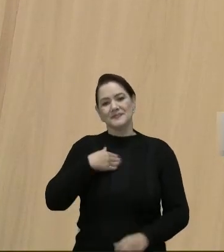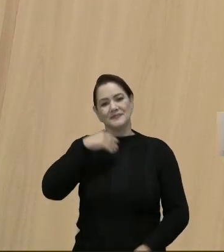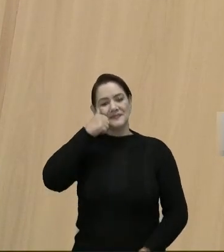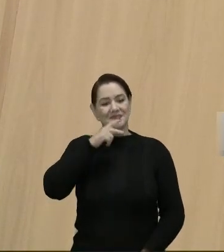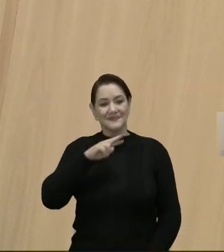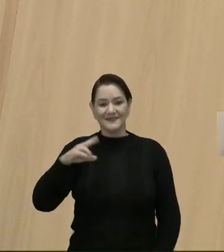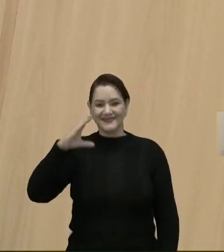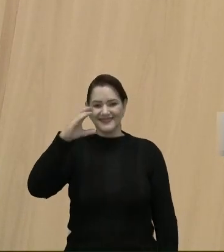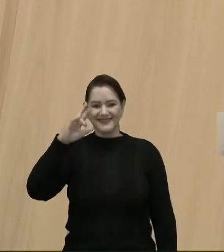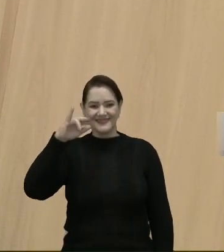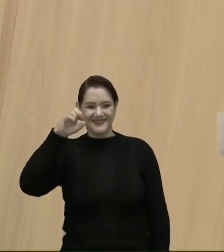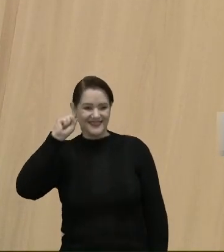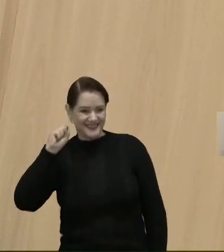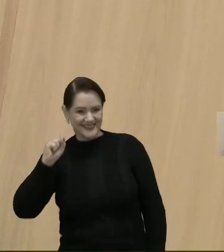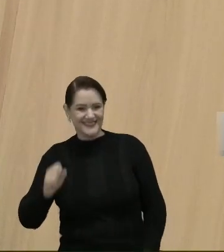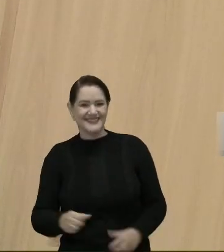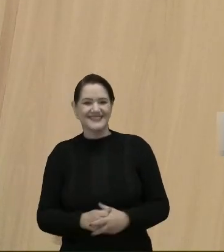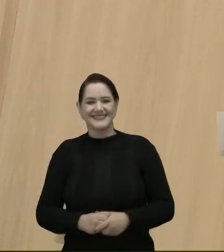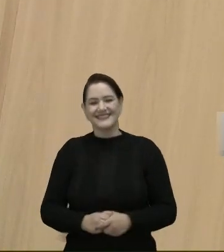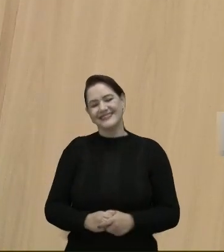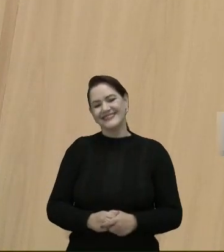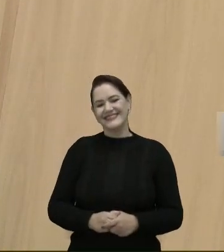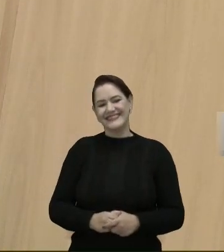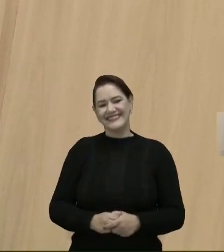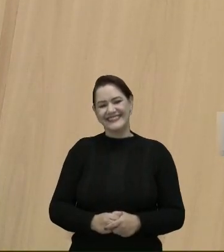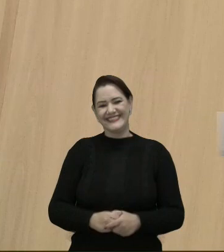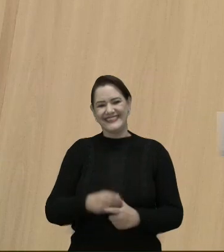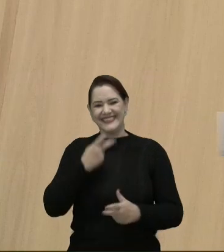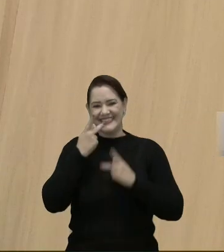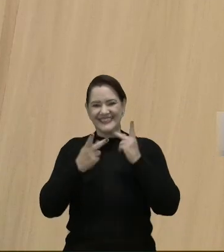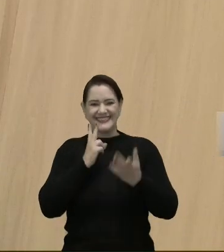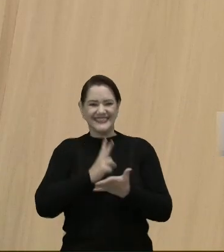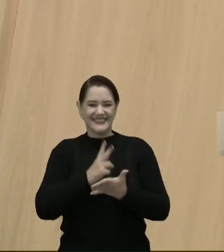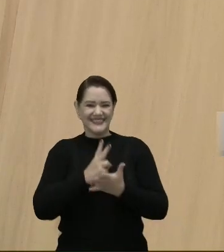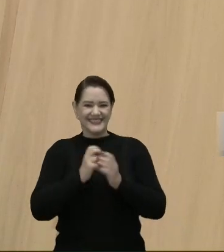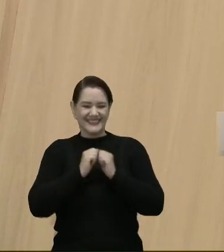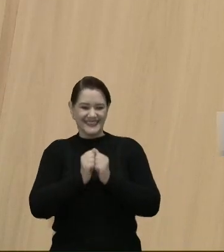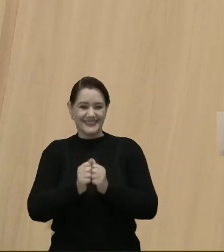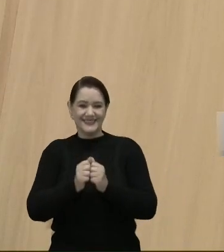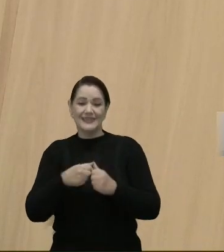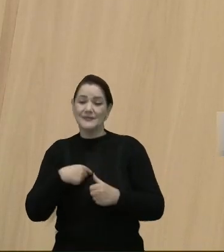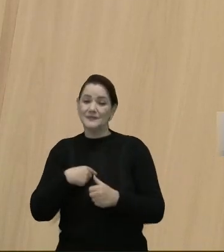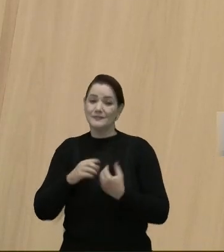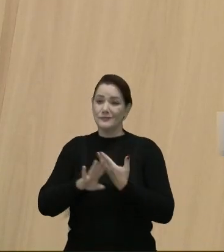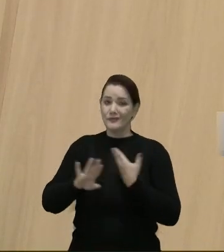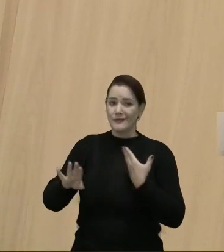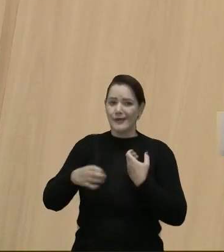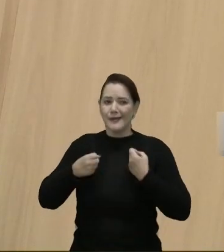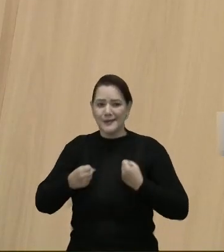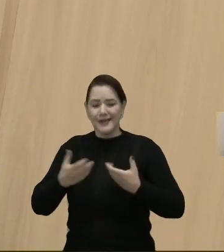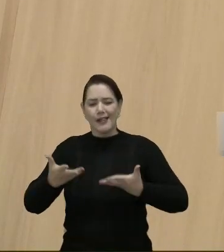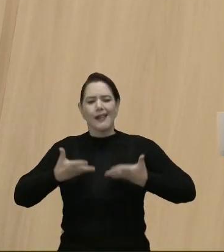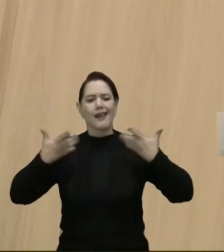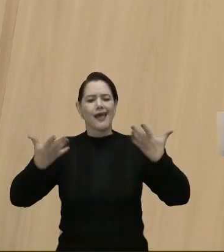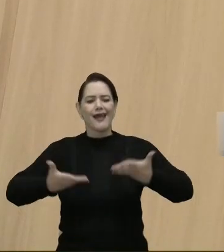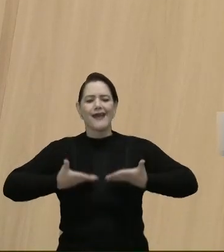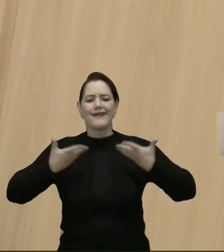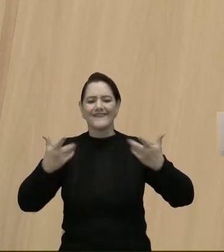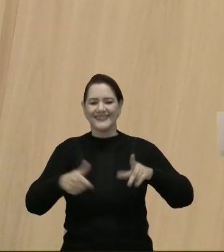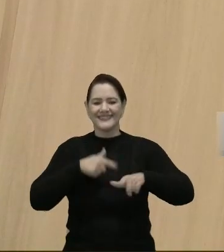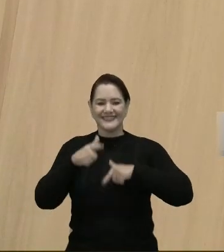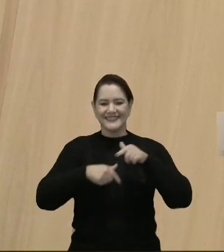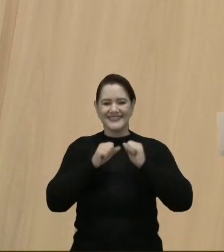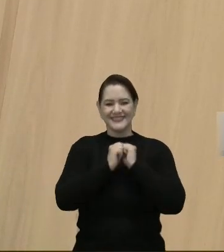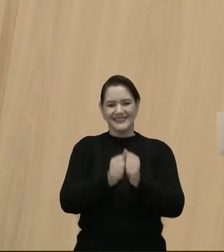que, nossa, sem ela o fardo ficaria pesado. Mas agora tá leve, com ela fica tudo